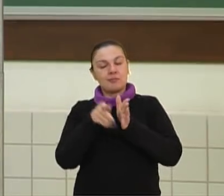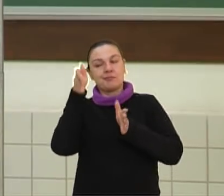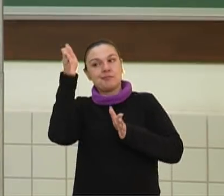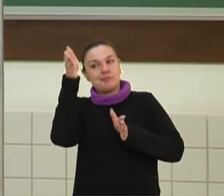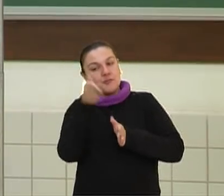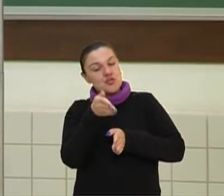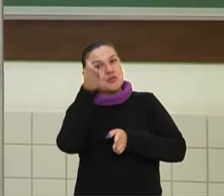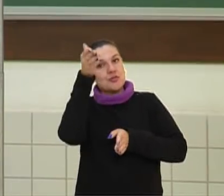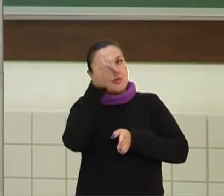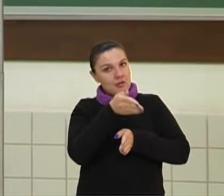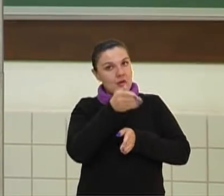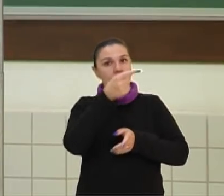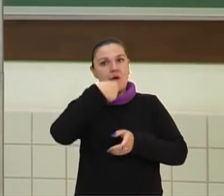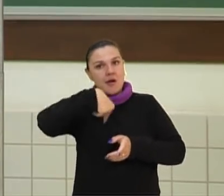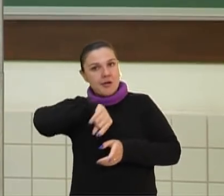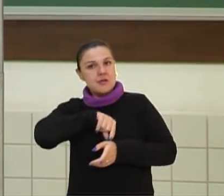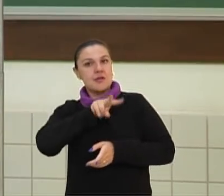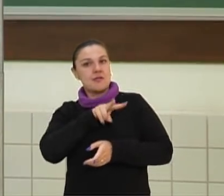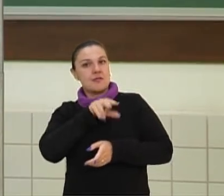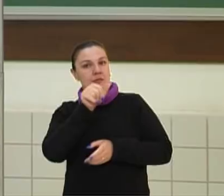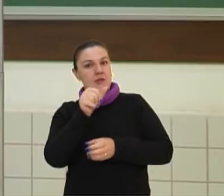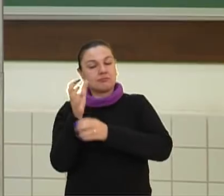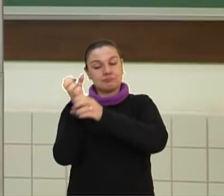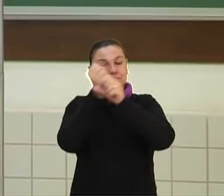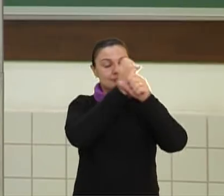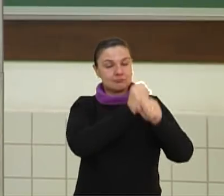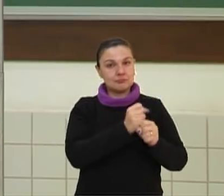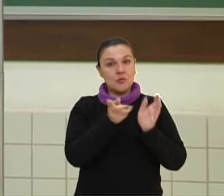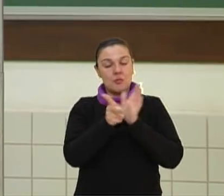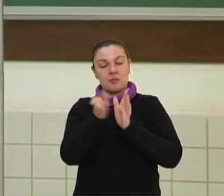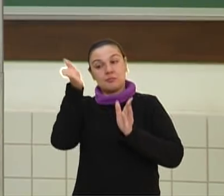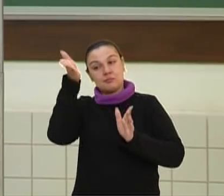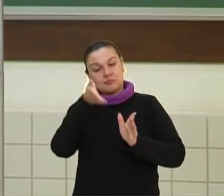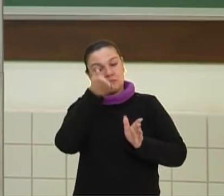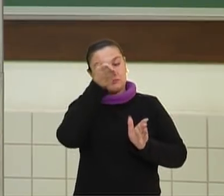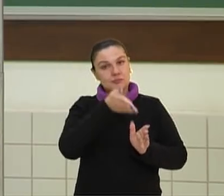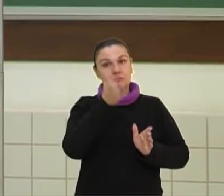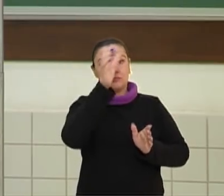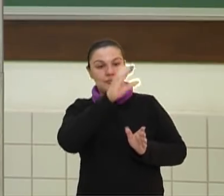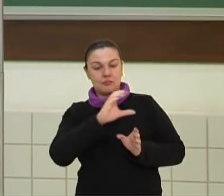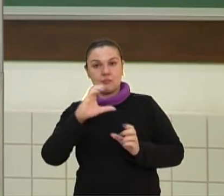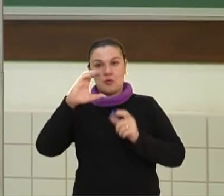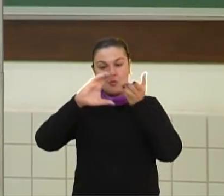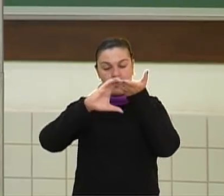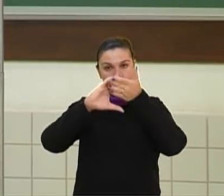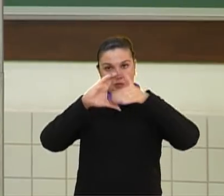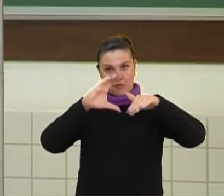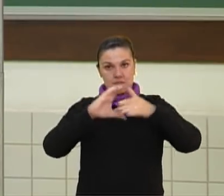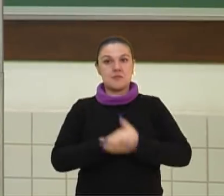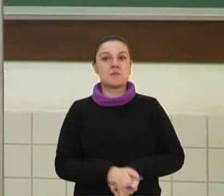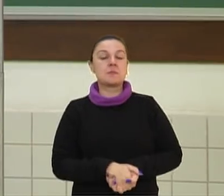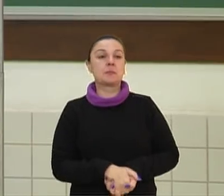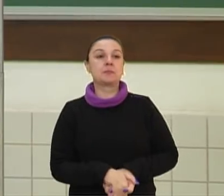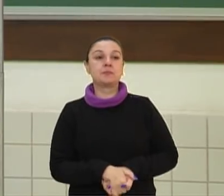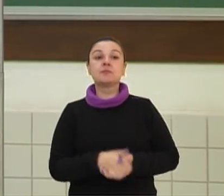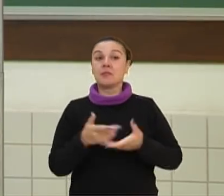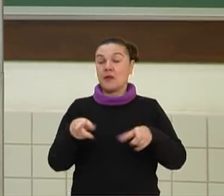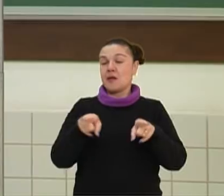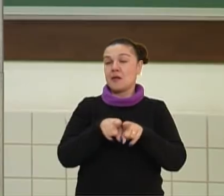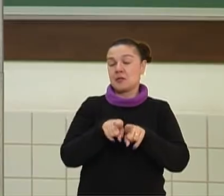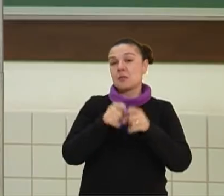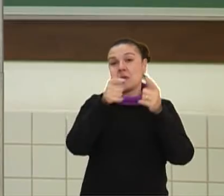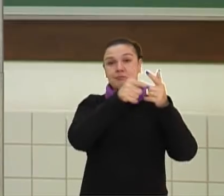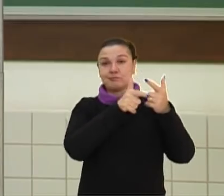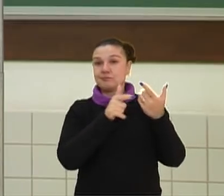diagonais, certo? Nós vamos calcular as diagonais de um polígono convexo, tá bom? Então vamos lá. E dentro, claro, de